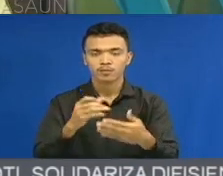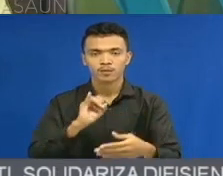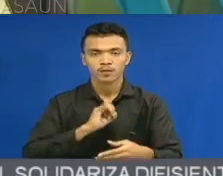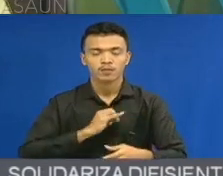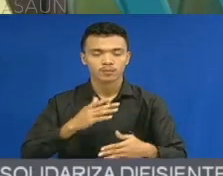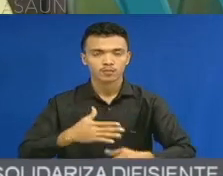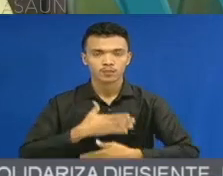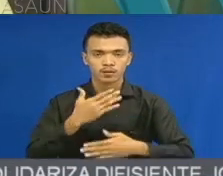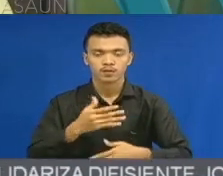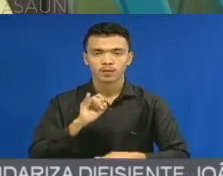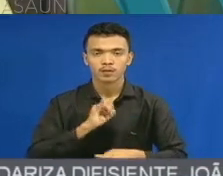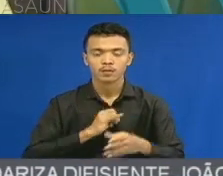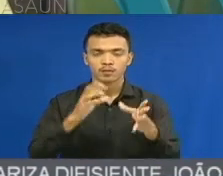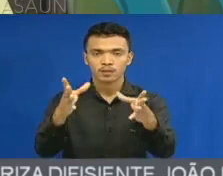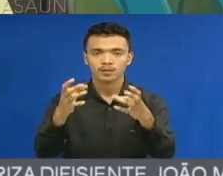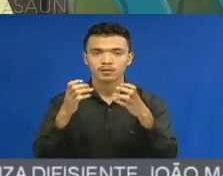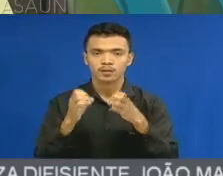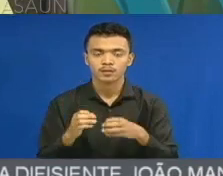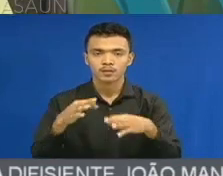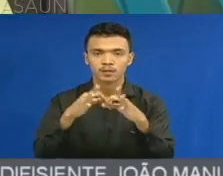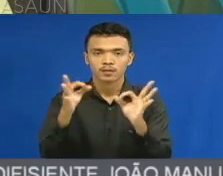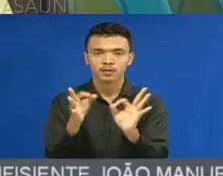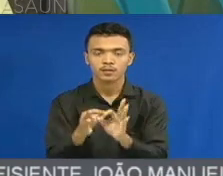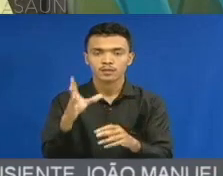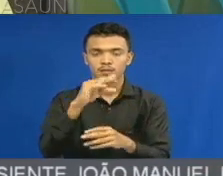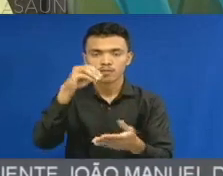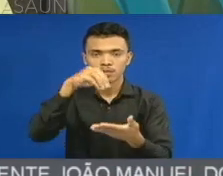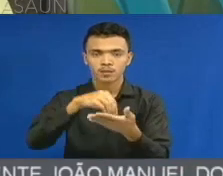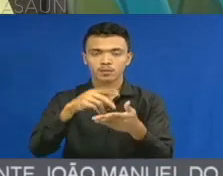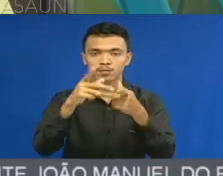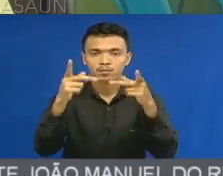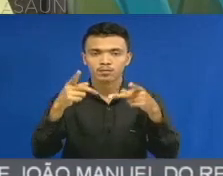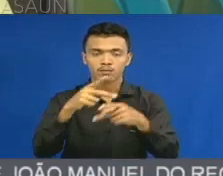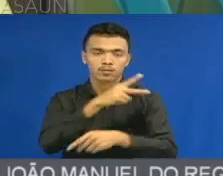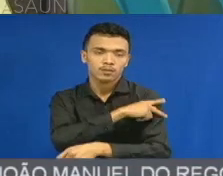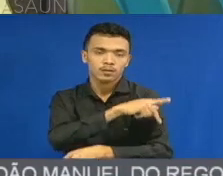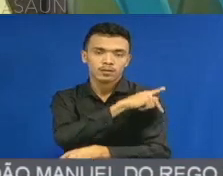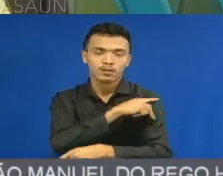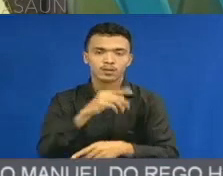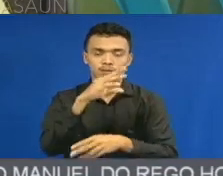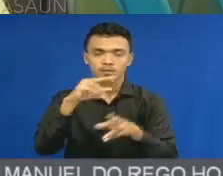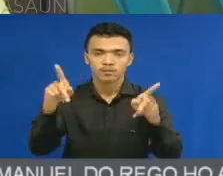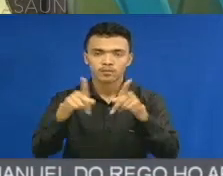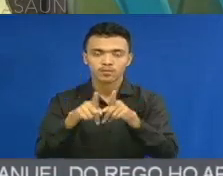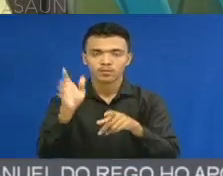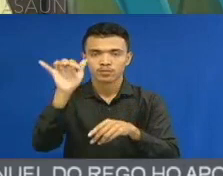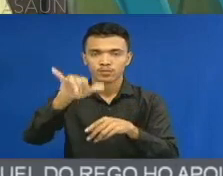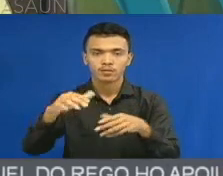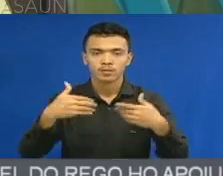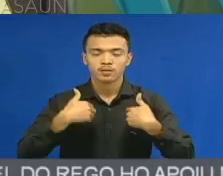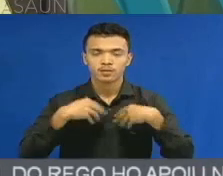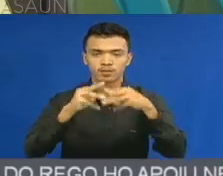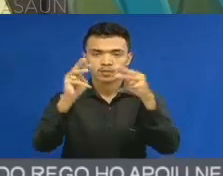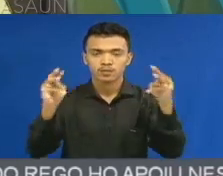hadia mos iha tau klinik Sira ho iha posto Sira nebe mai distritu toma tengge